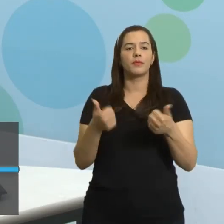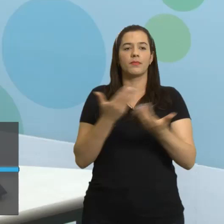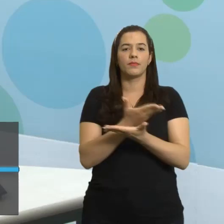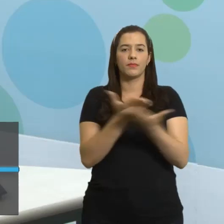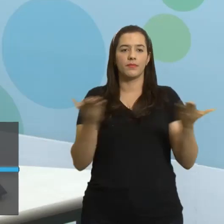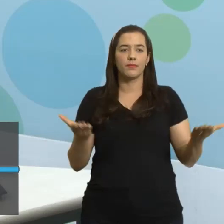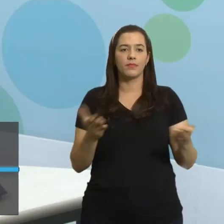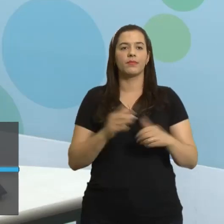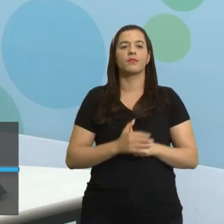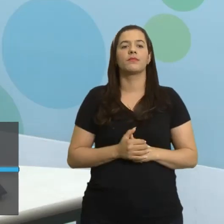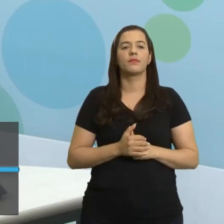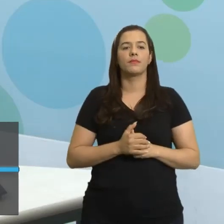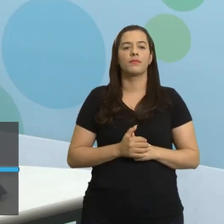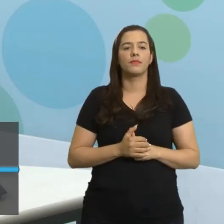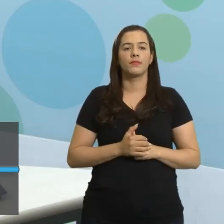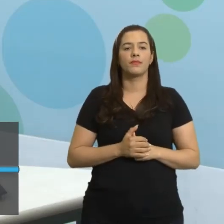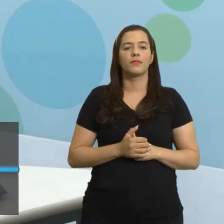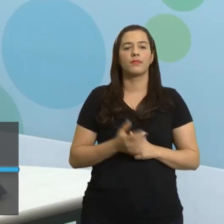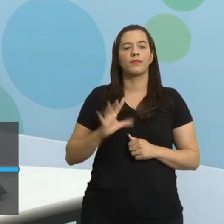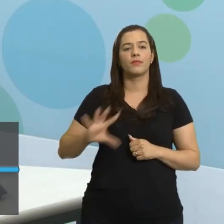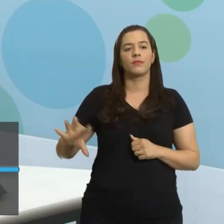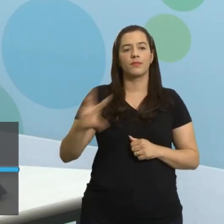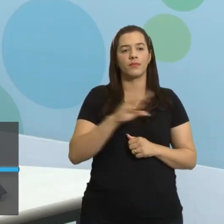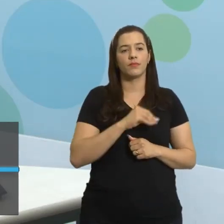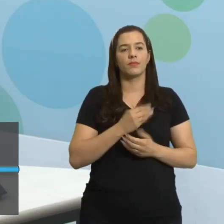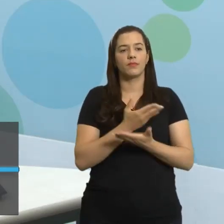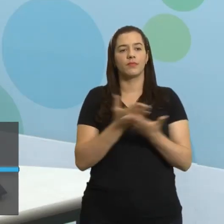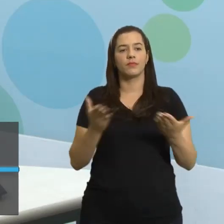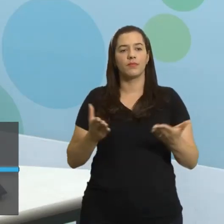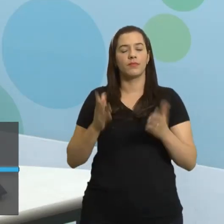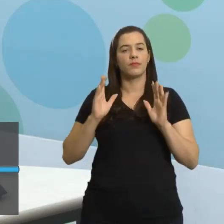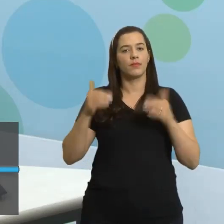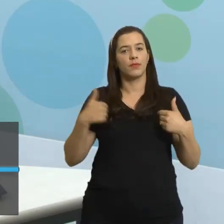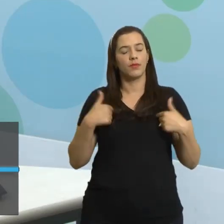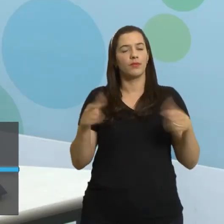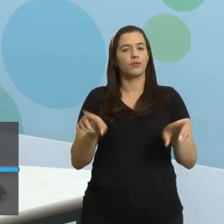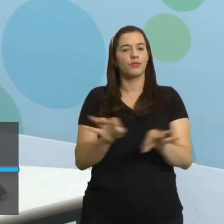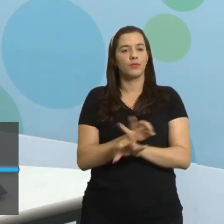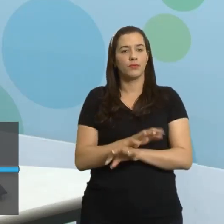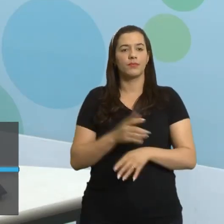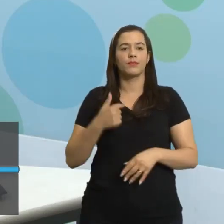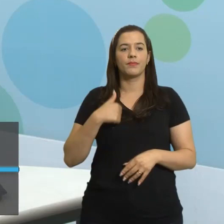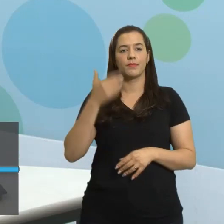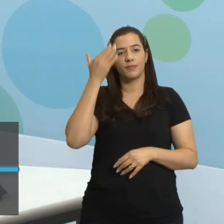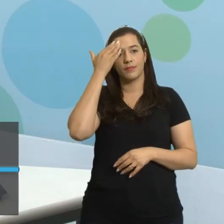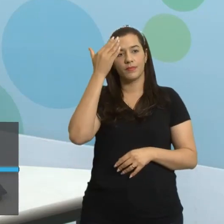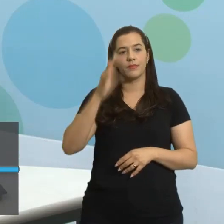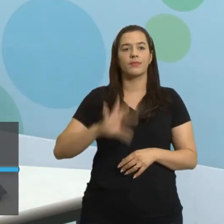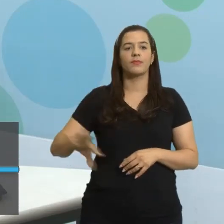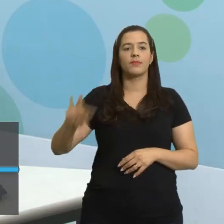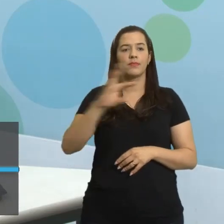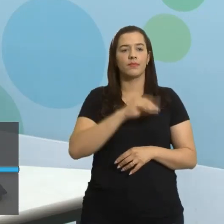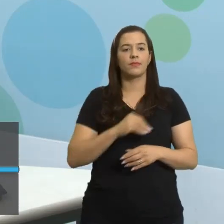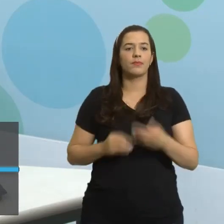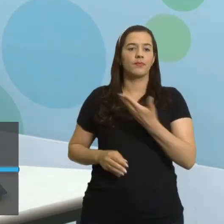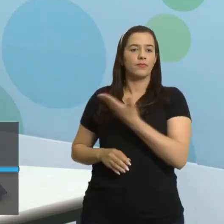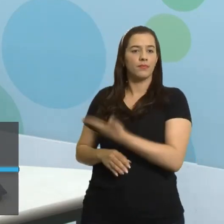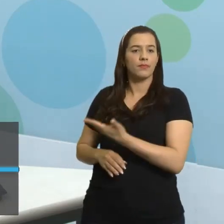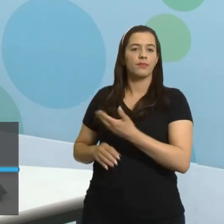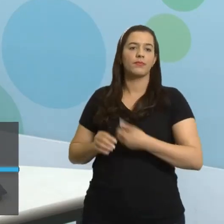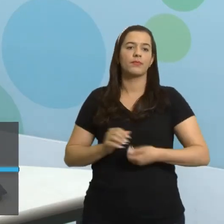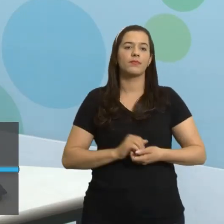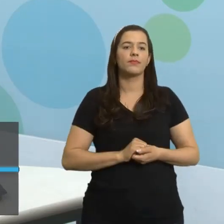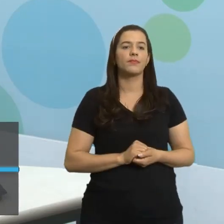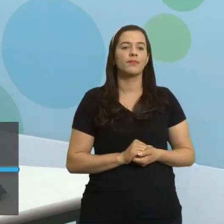para vocês, né? E para todos. Eu já vou me despedindo por aqui. Muito obrigada e passo a palavra